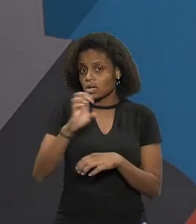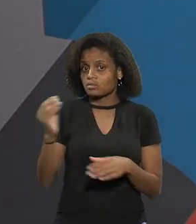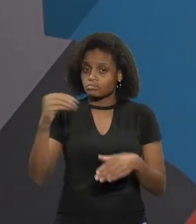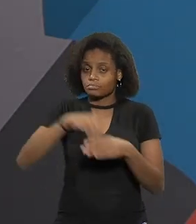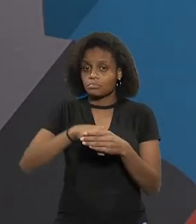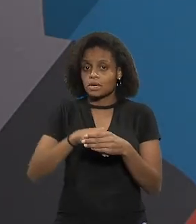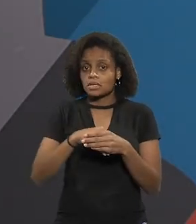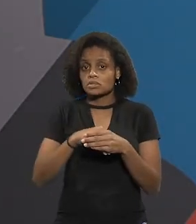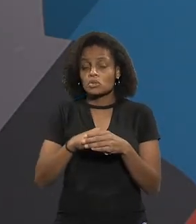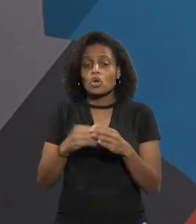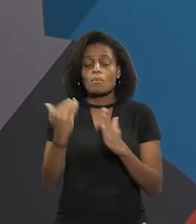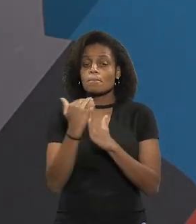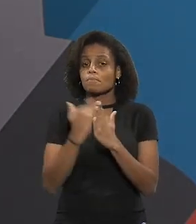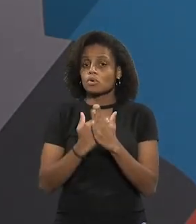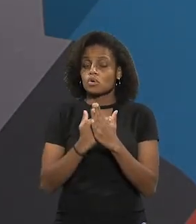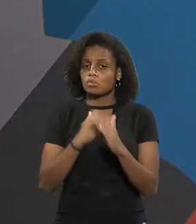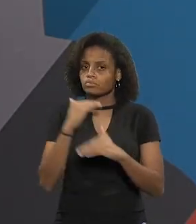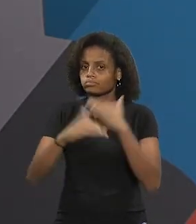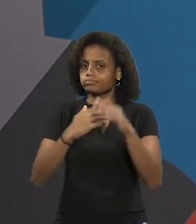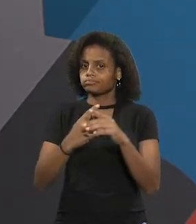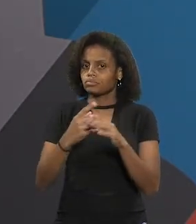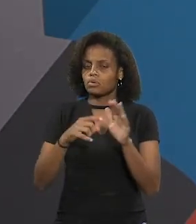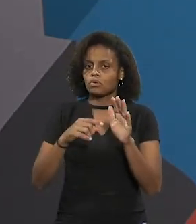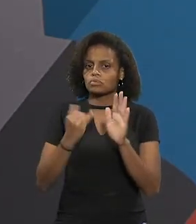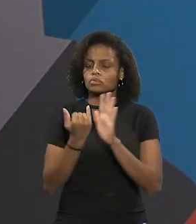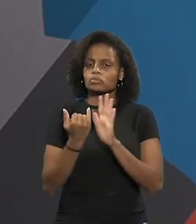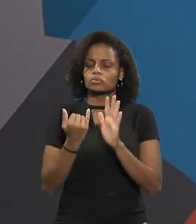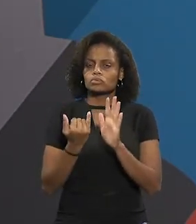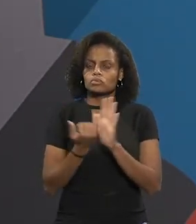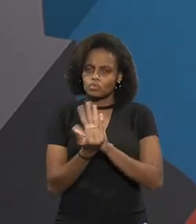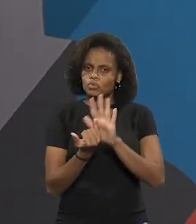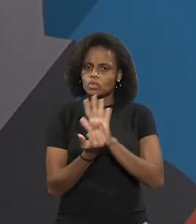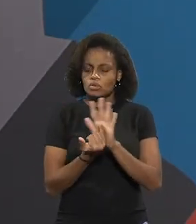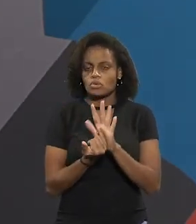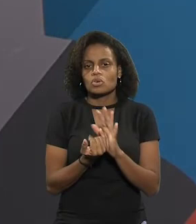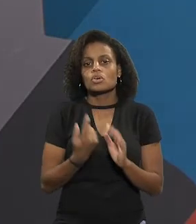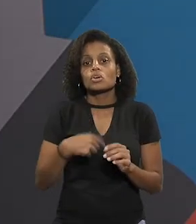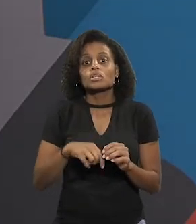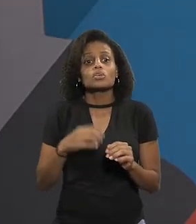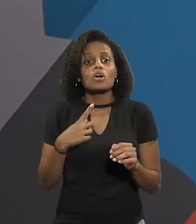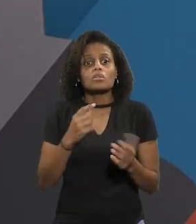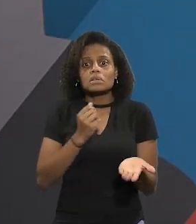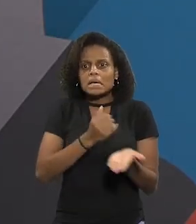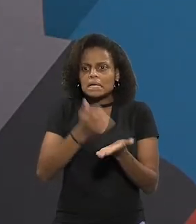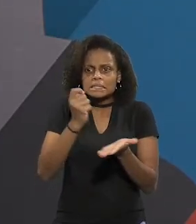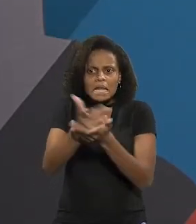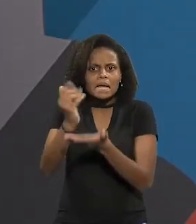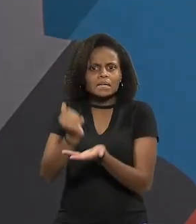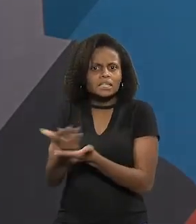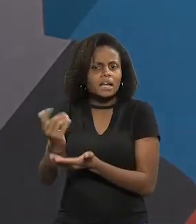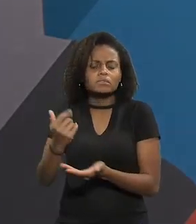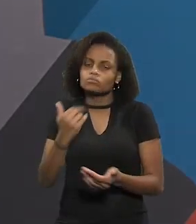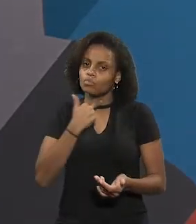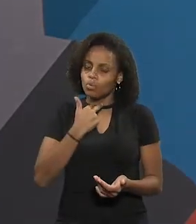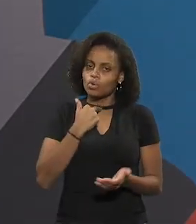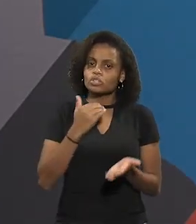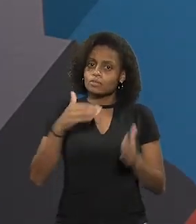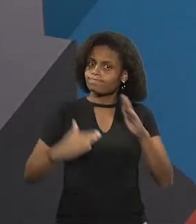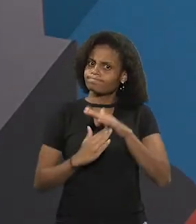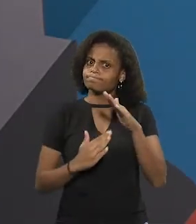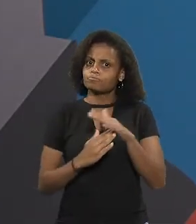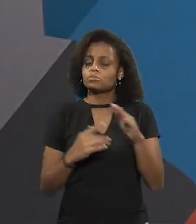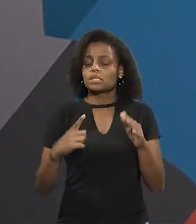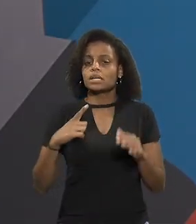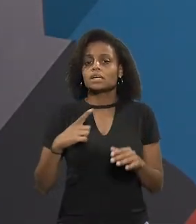no programa de recuperação fiscal. Então, os gastos, novos gastos estão limitados, contratação de pessoal está limitada. Então, todo